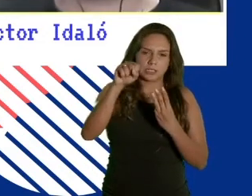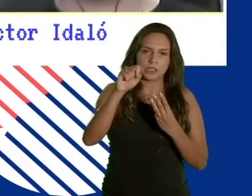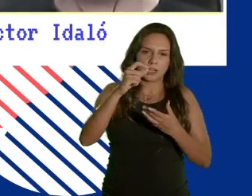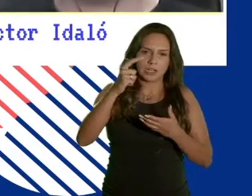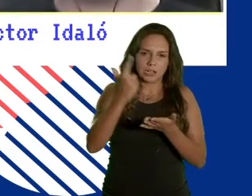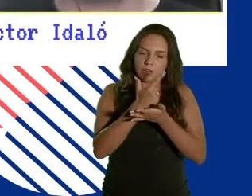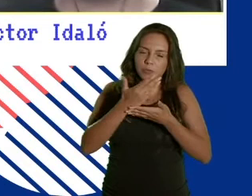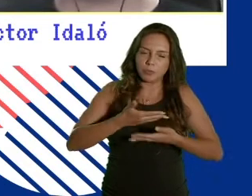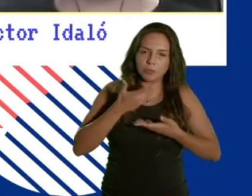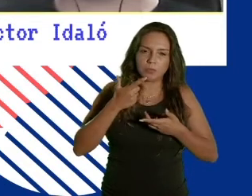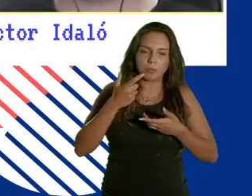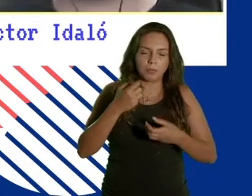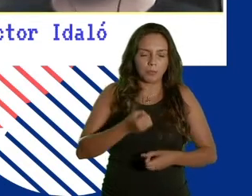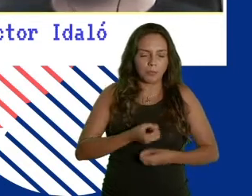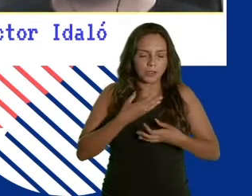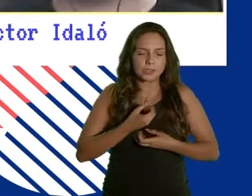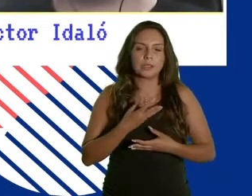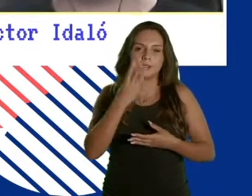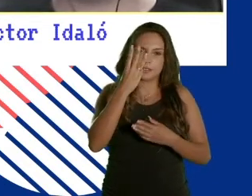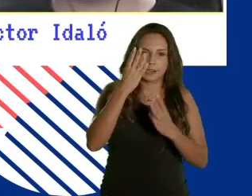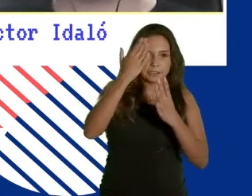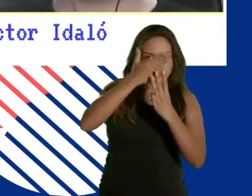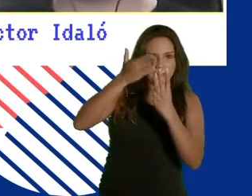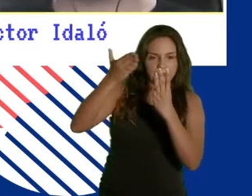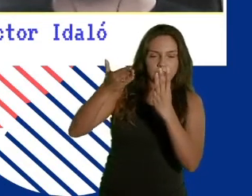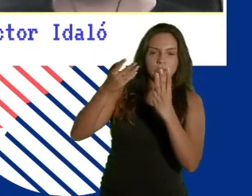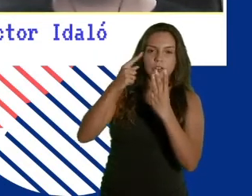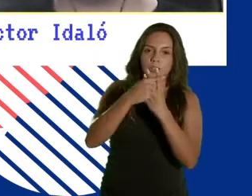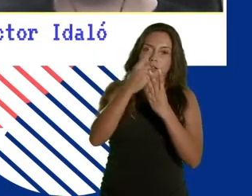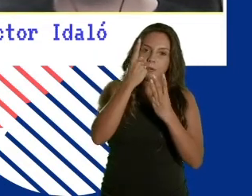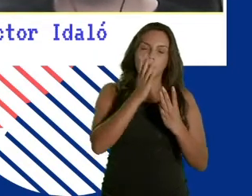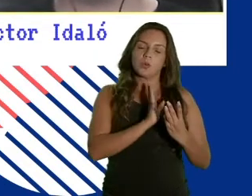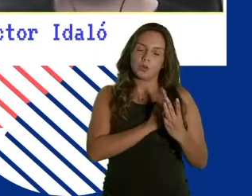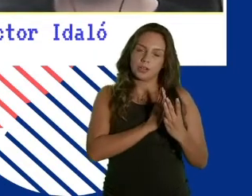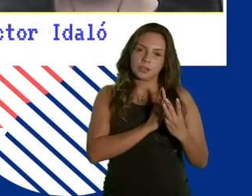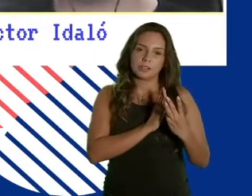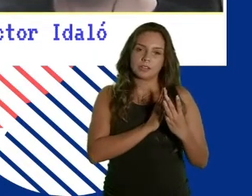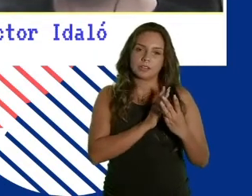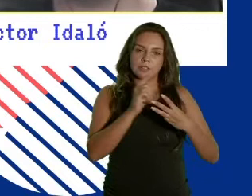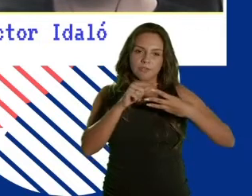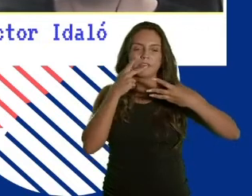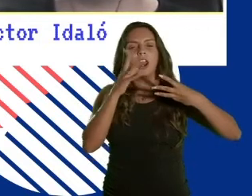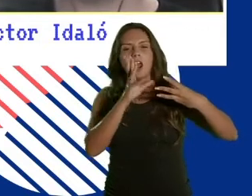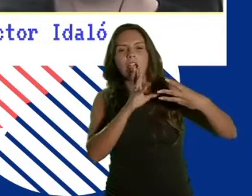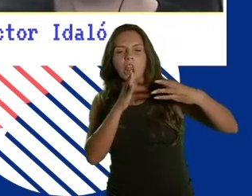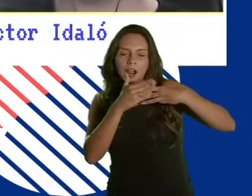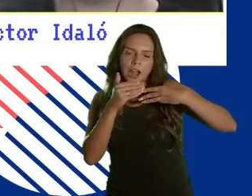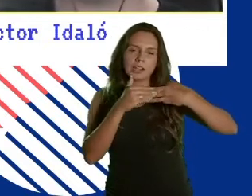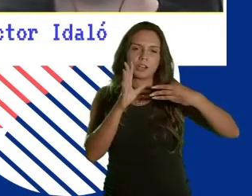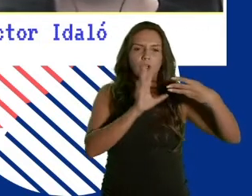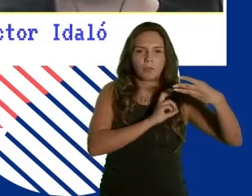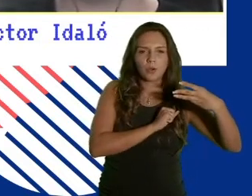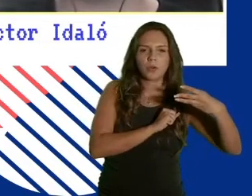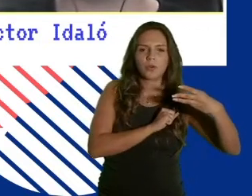de poesias dividido em três partes. A primeira, Coração Desafinado, sobre afetos e desafetos, né, amor